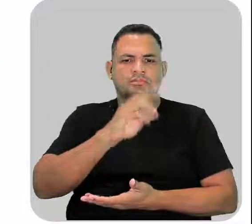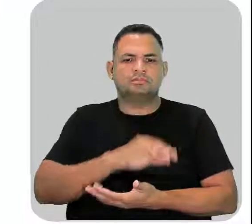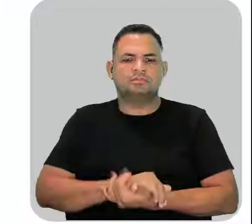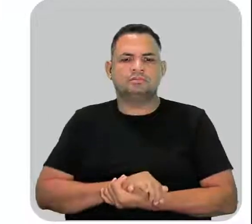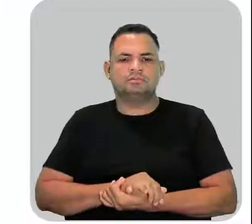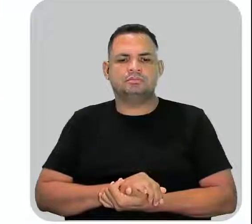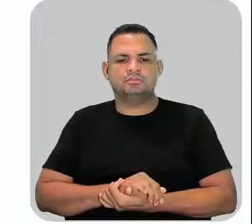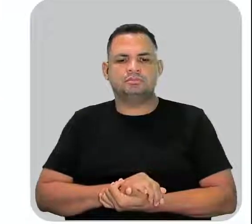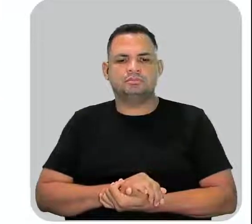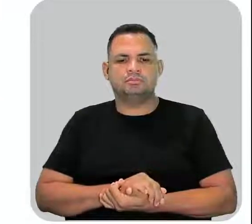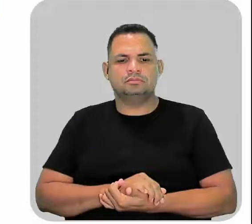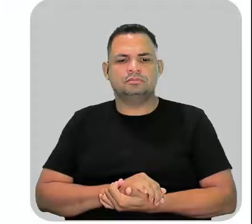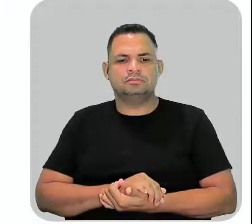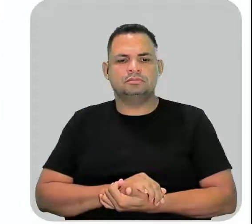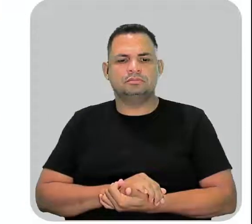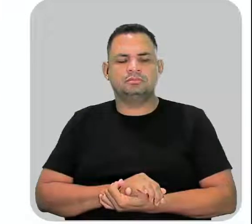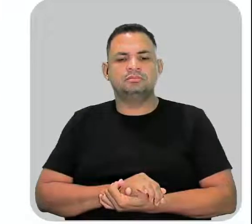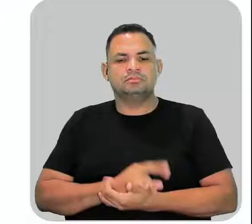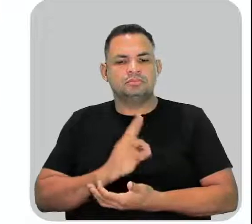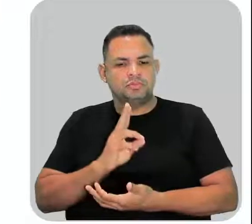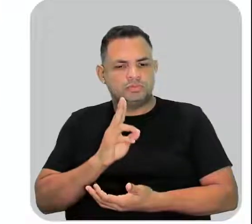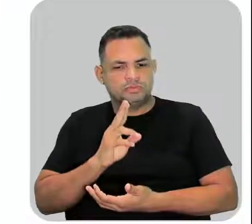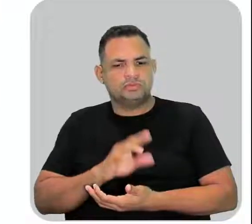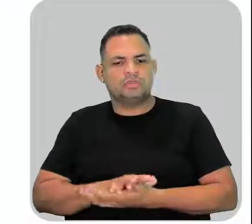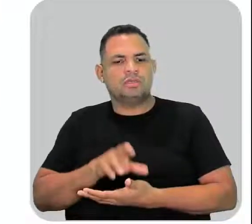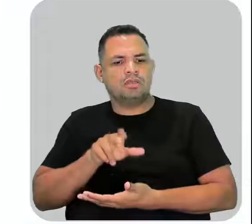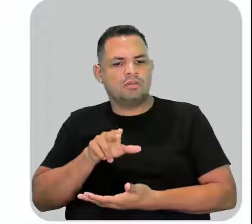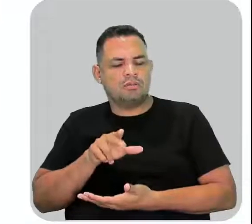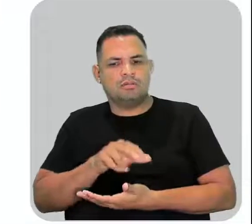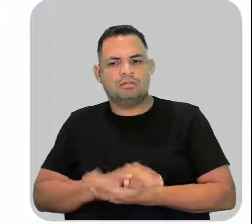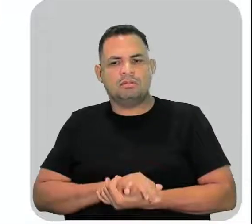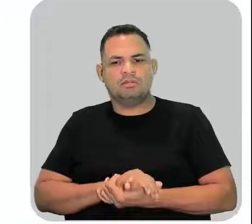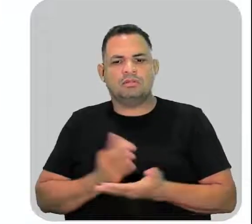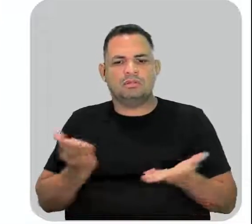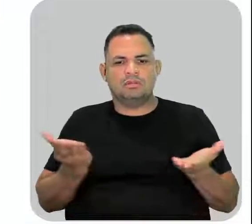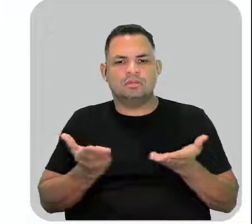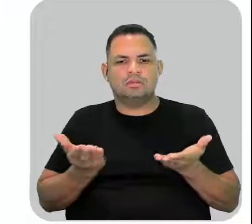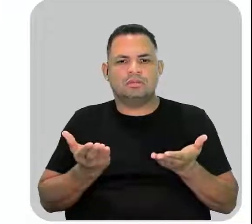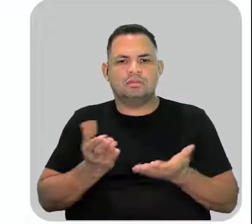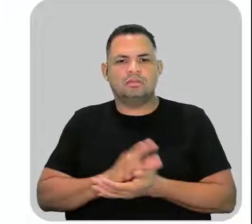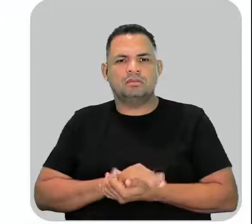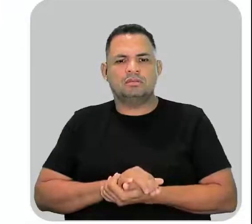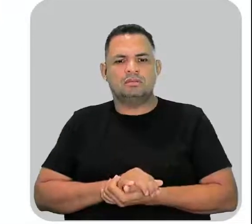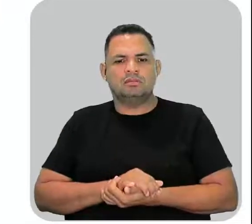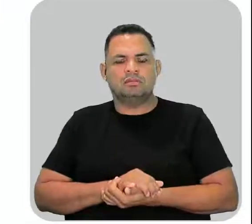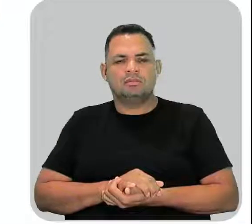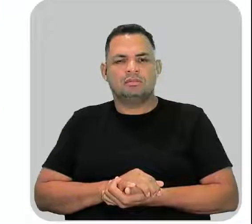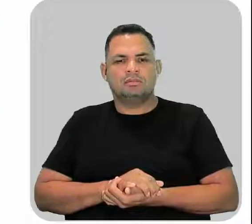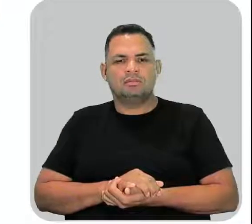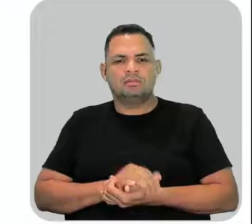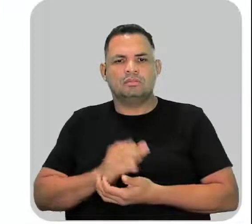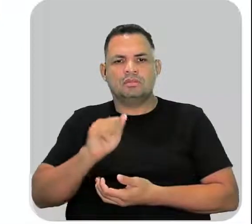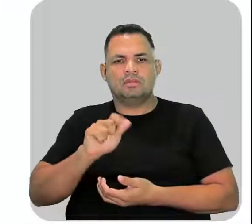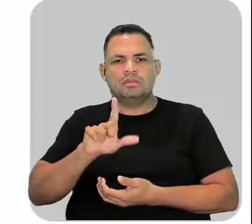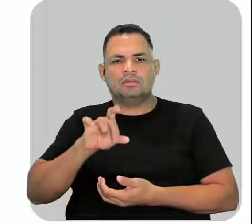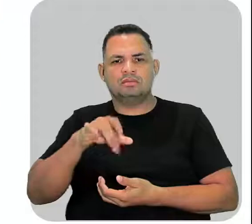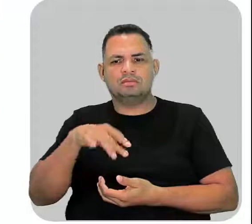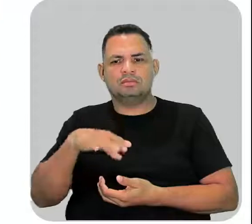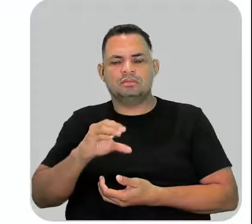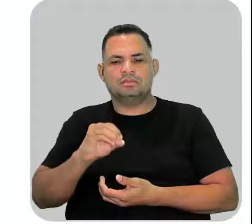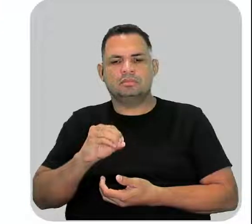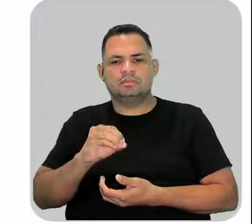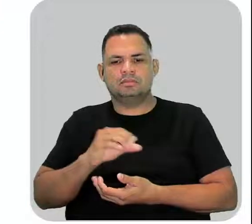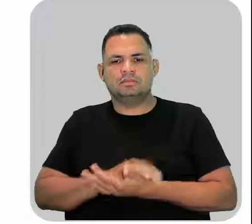as ramificações no mesmo lugar. O que mudou? Que agora ele era lá no início um alcino, como ele